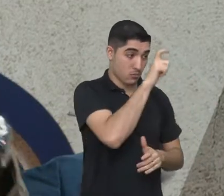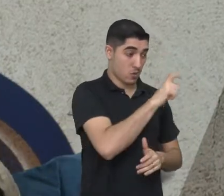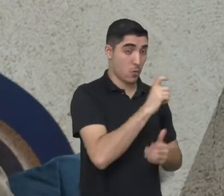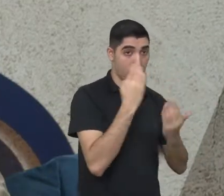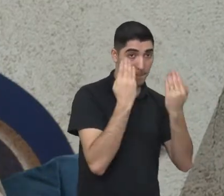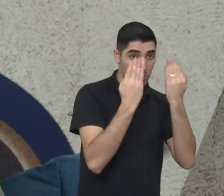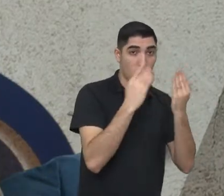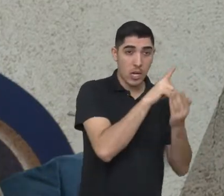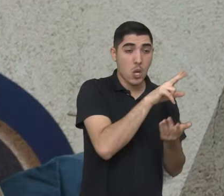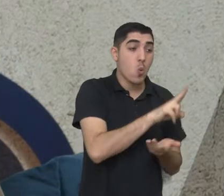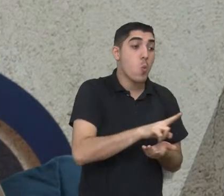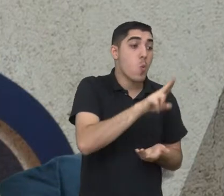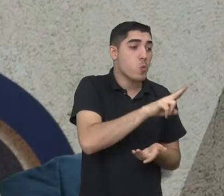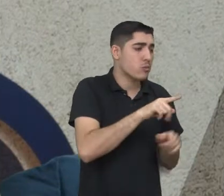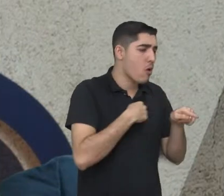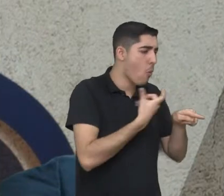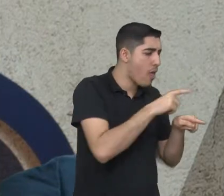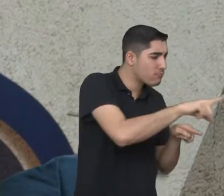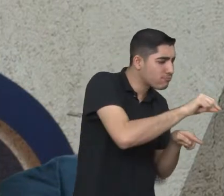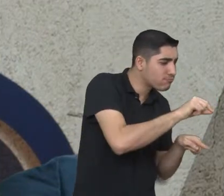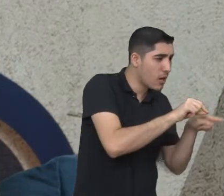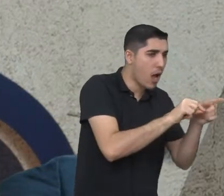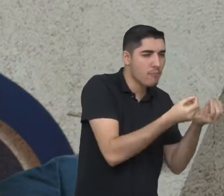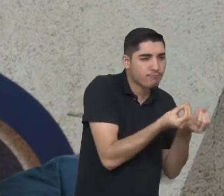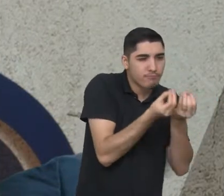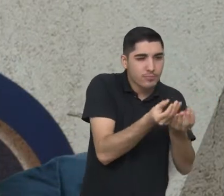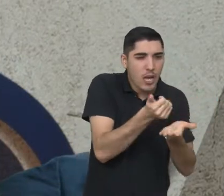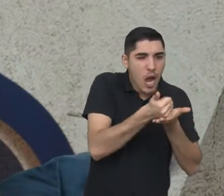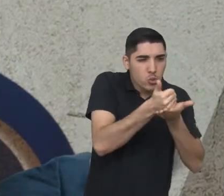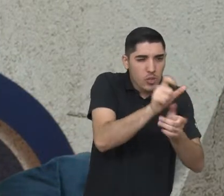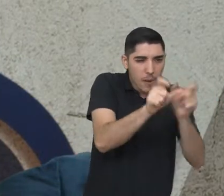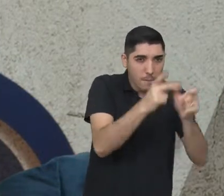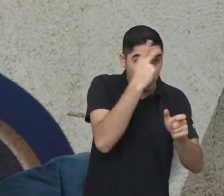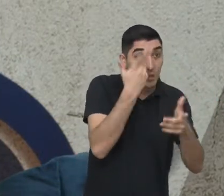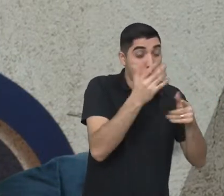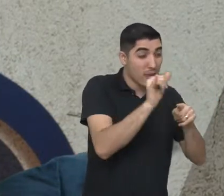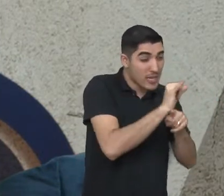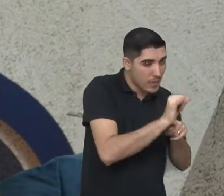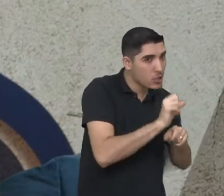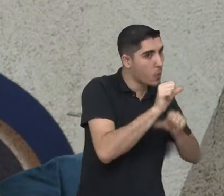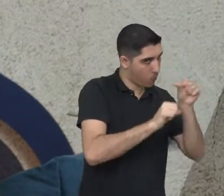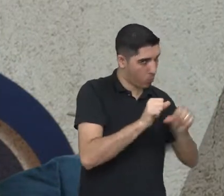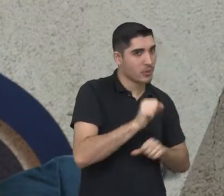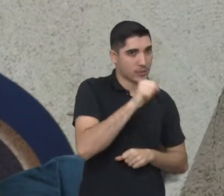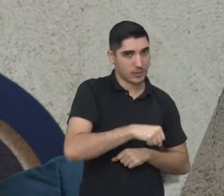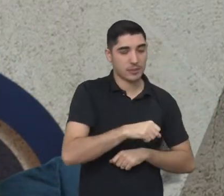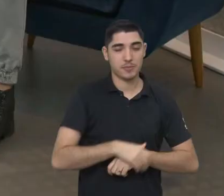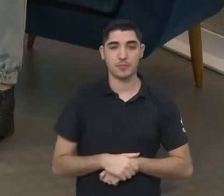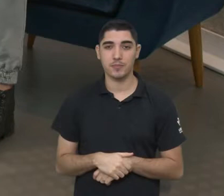determinados recursos para ajudar as pessoas. Então as técnicas mudam um pouco.